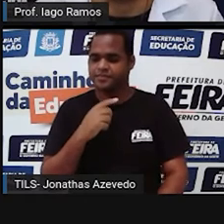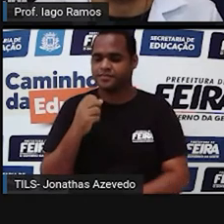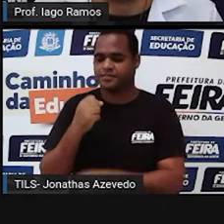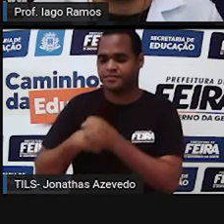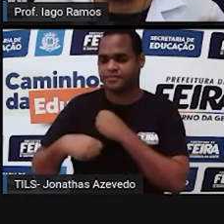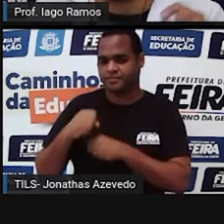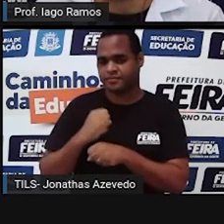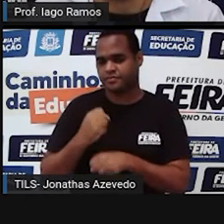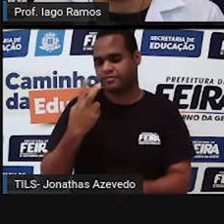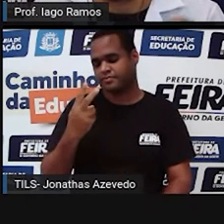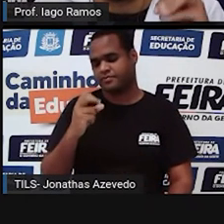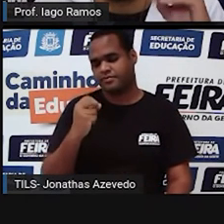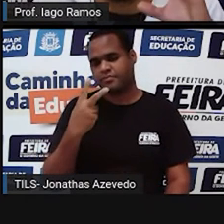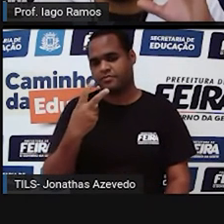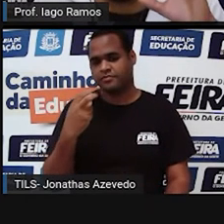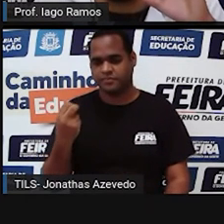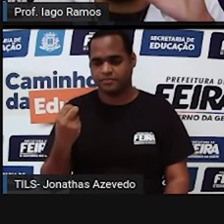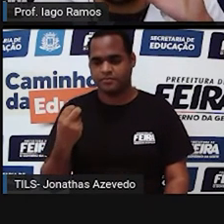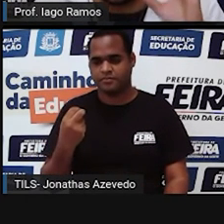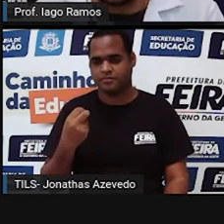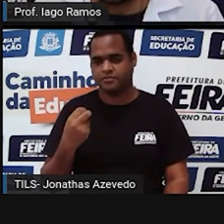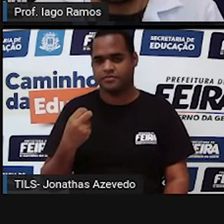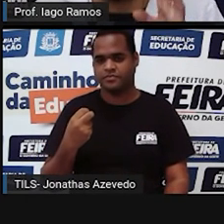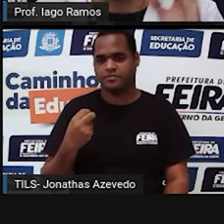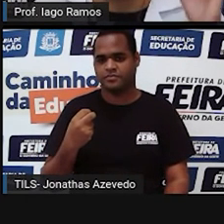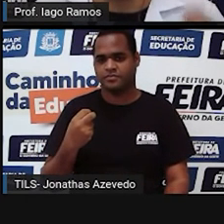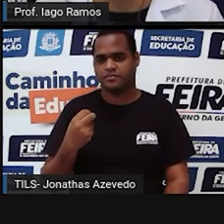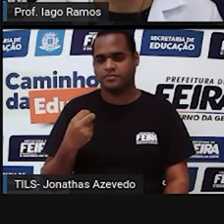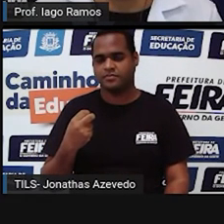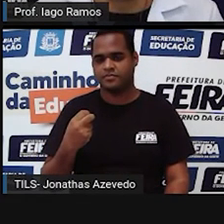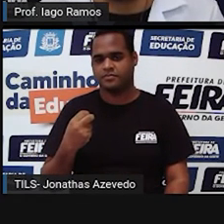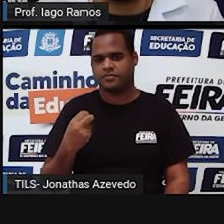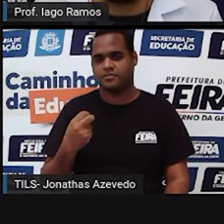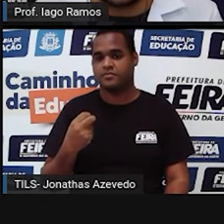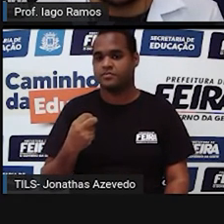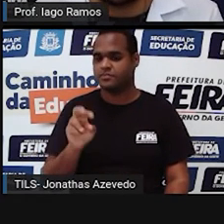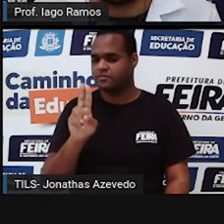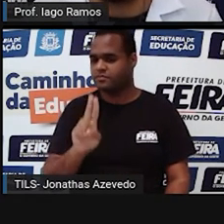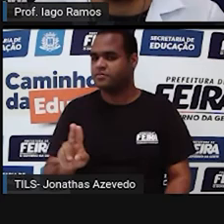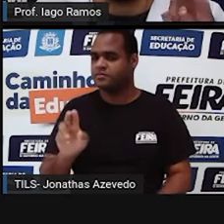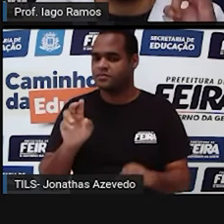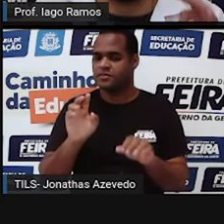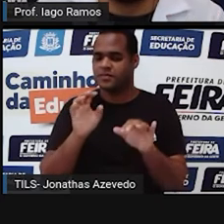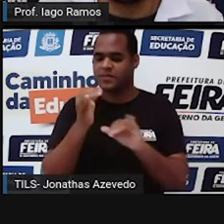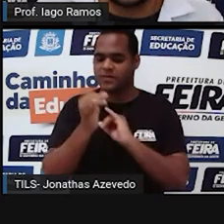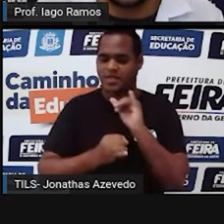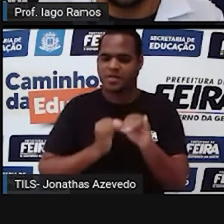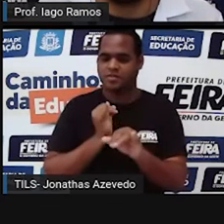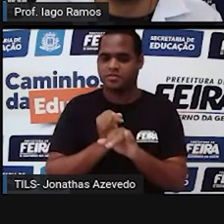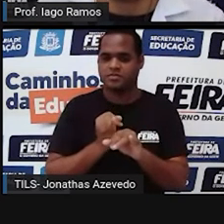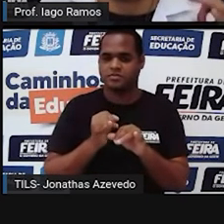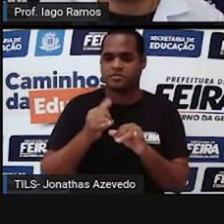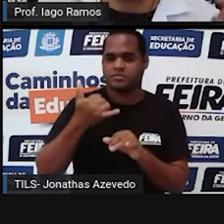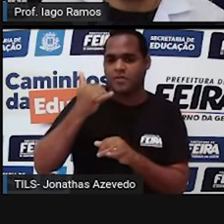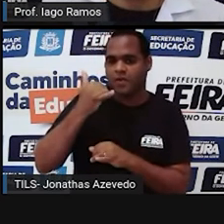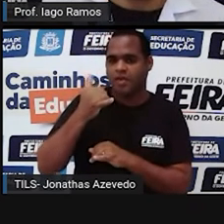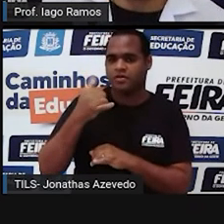ano de 2020. Então, por exemplo, usando internet no celular. Em